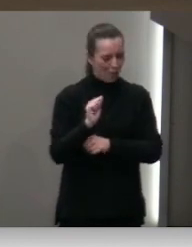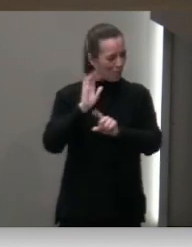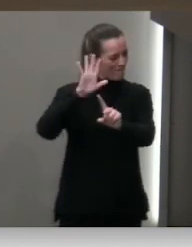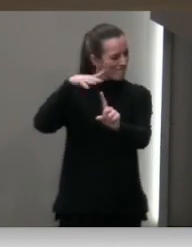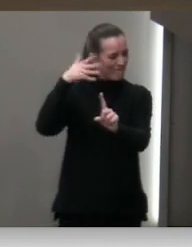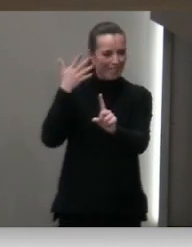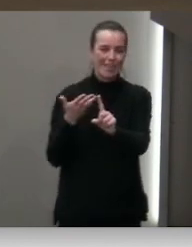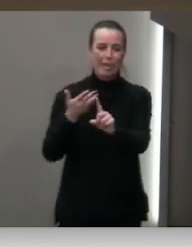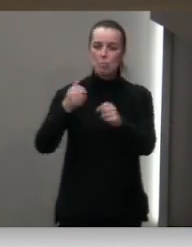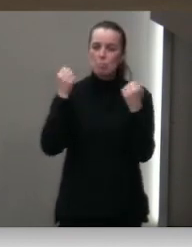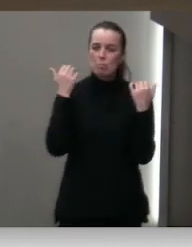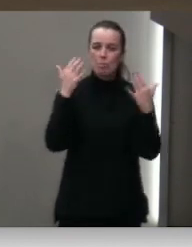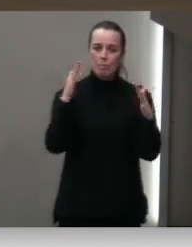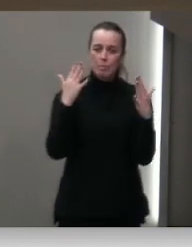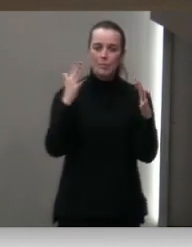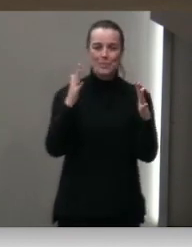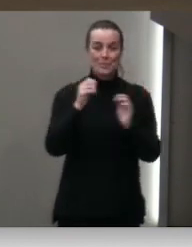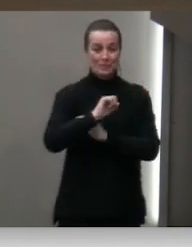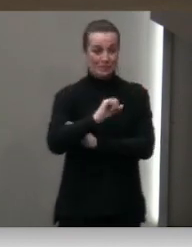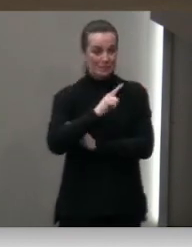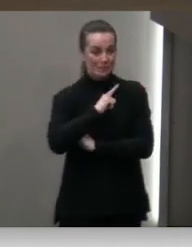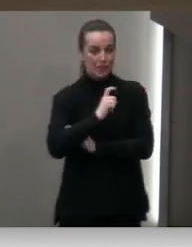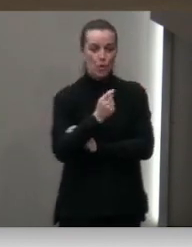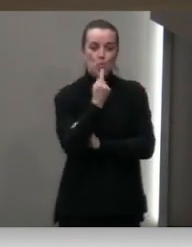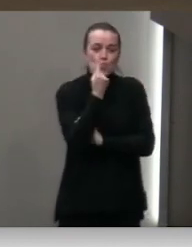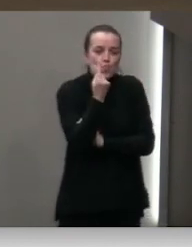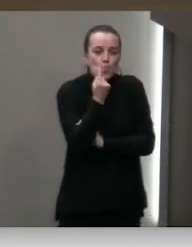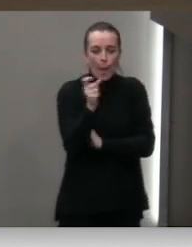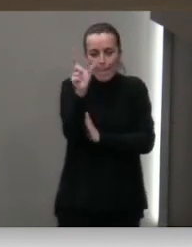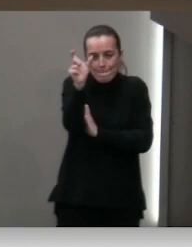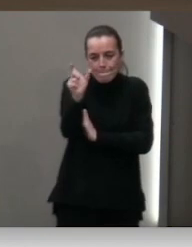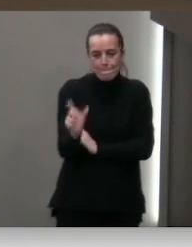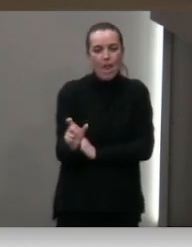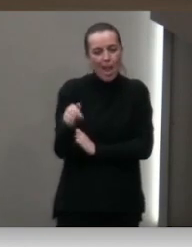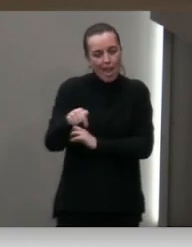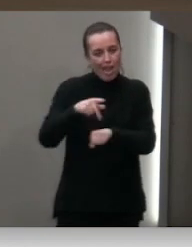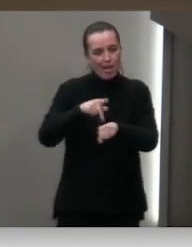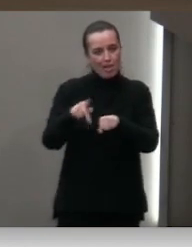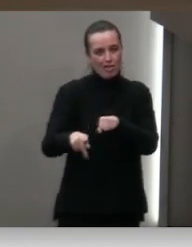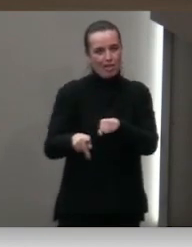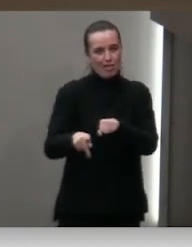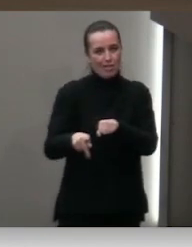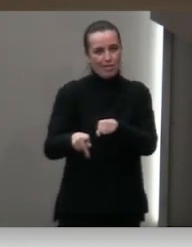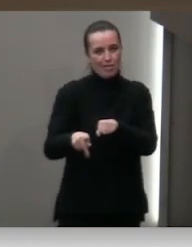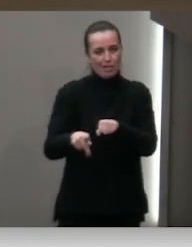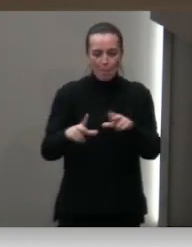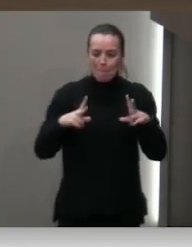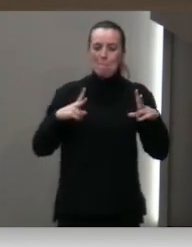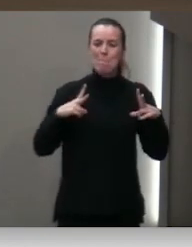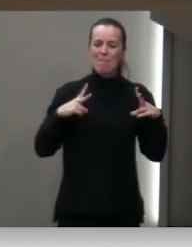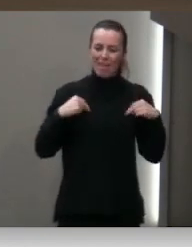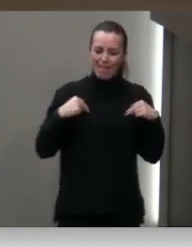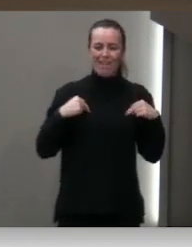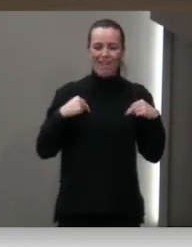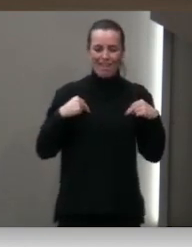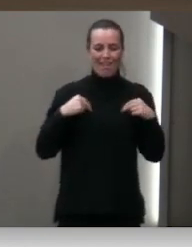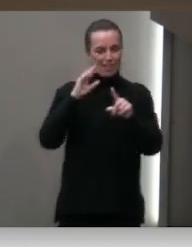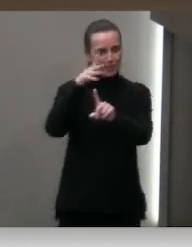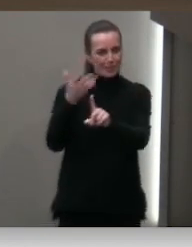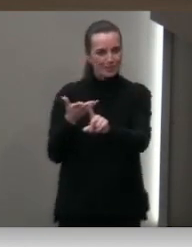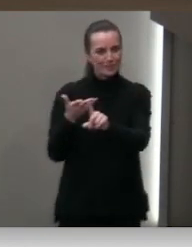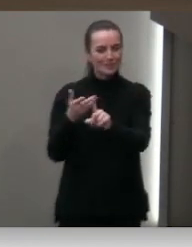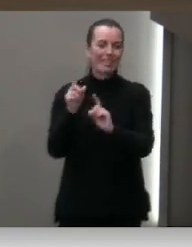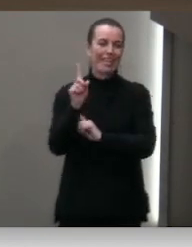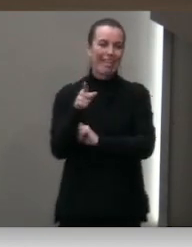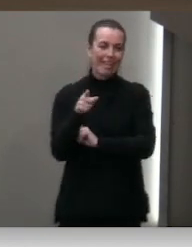que se existe uma pessoa, um cidadão passofundense que merece essa homenagem, é Alberto Poltronelli, por tudo o que ele ensinou